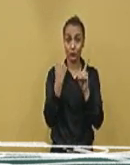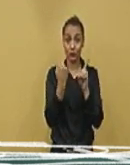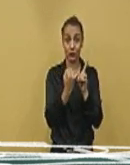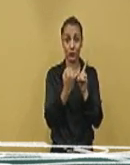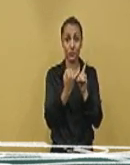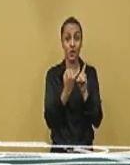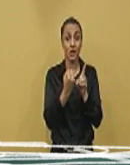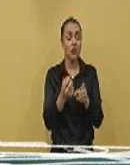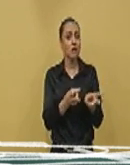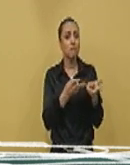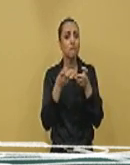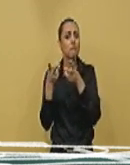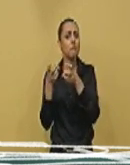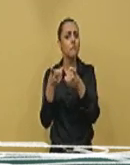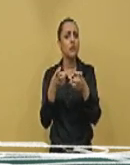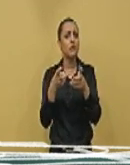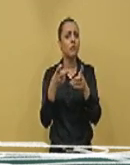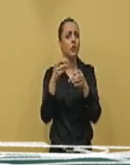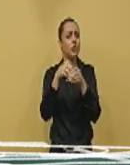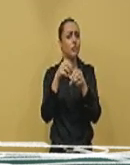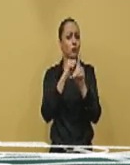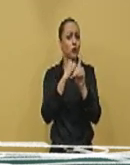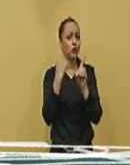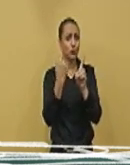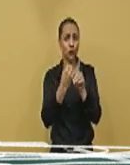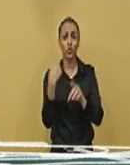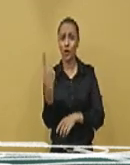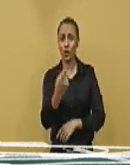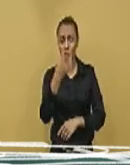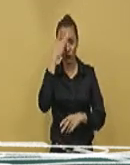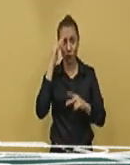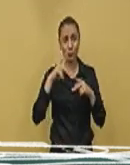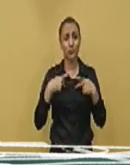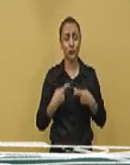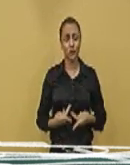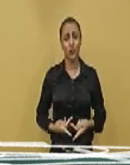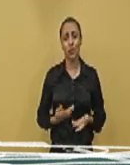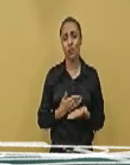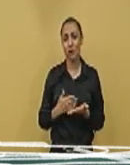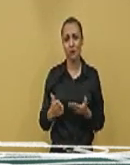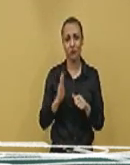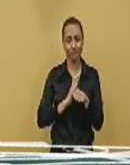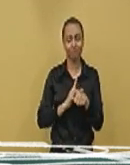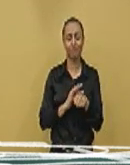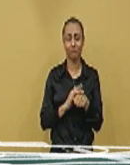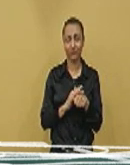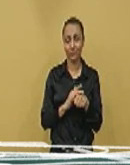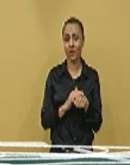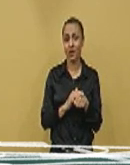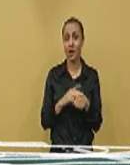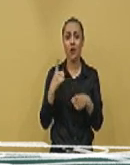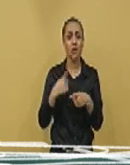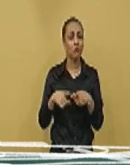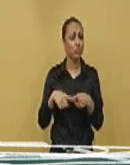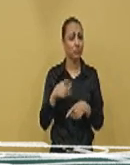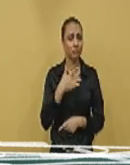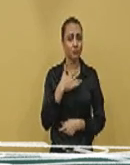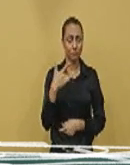e percebemos que nessa sociedade nossa população começa a adoecer. problemas de